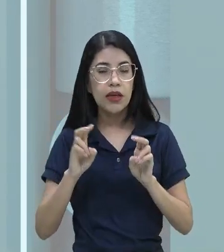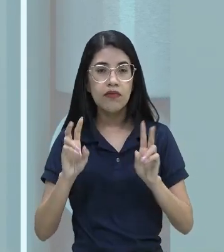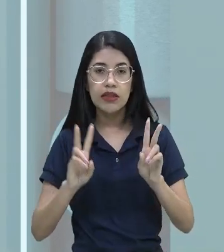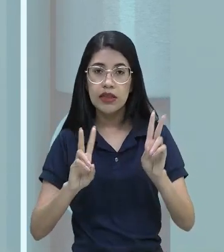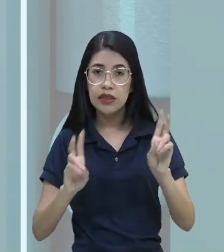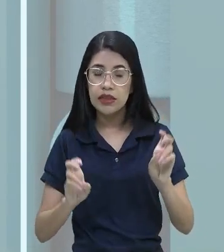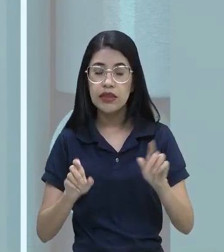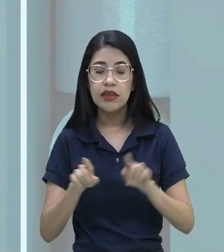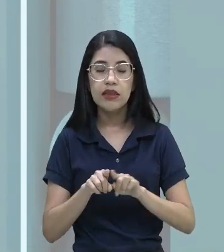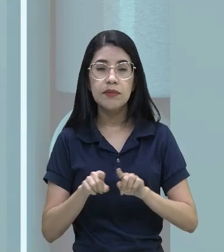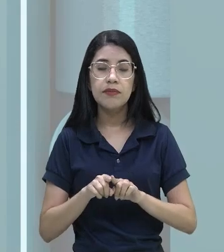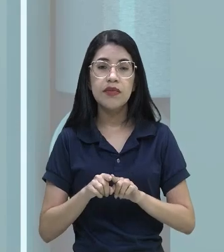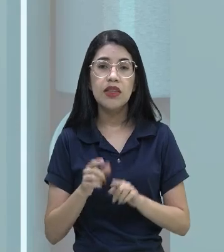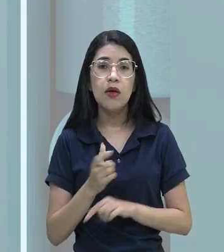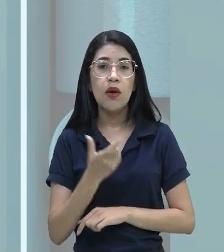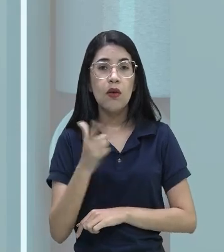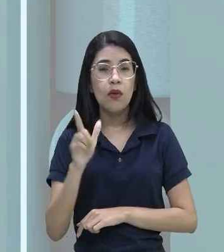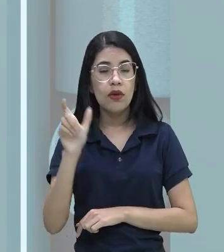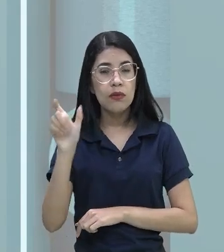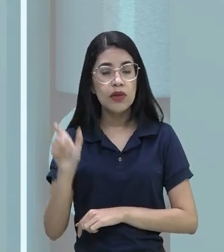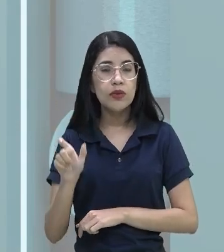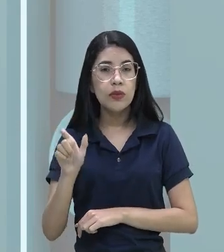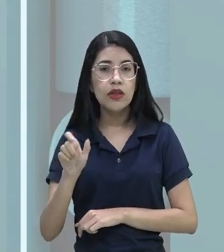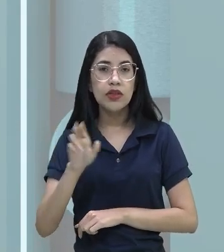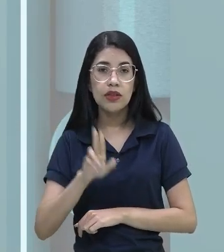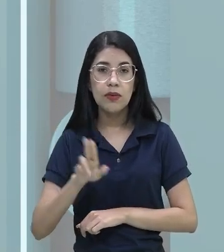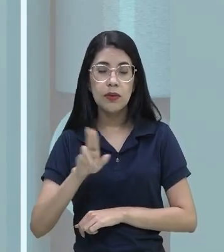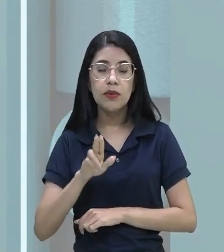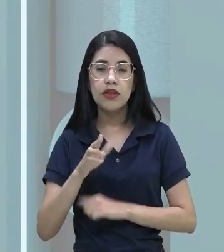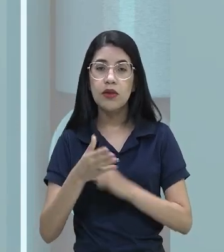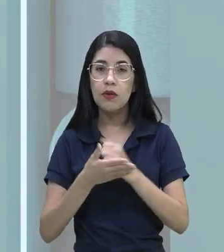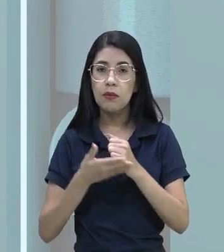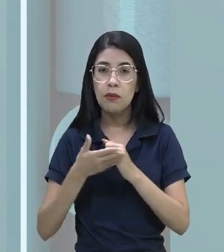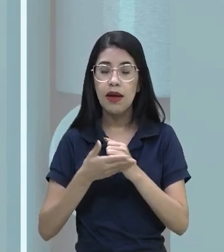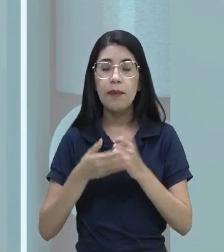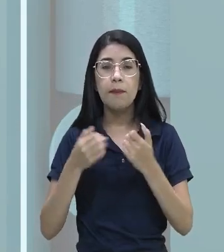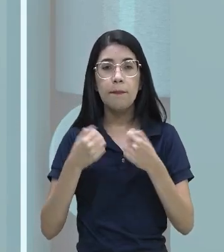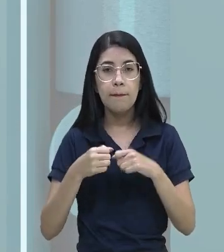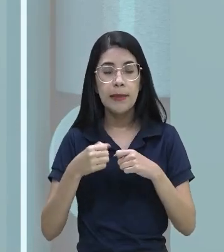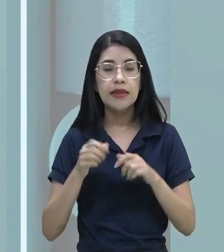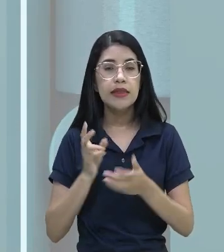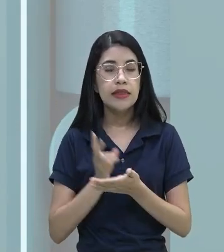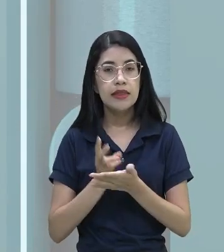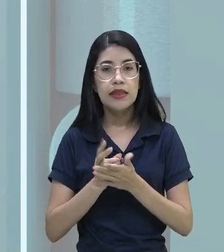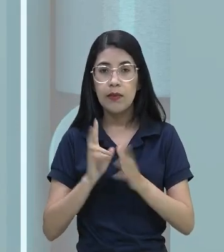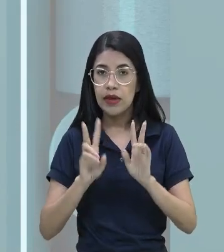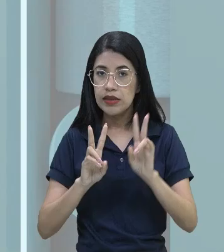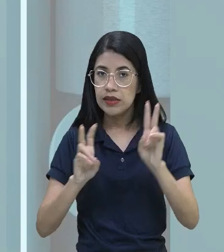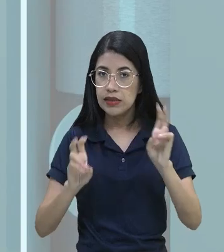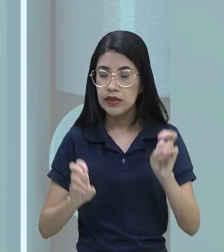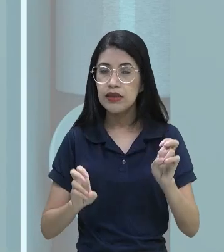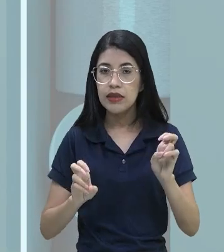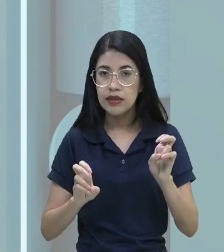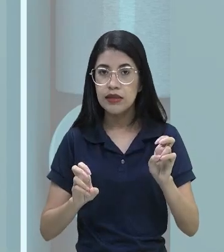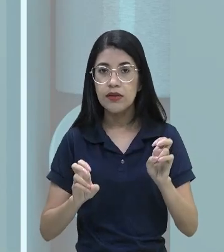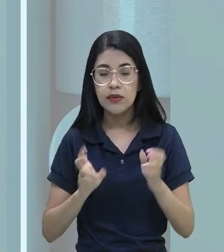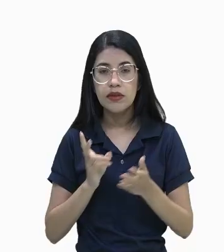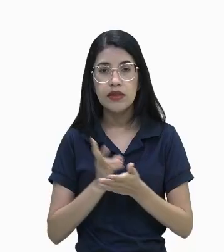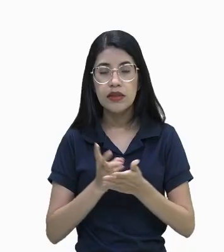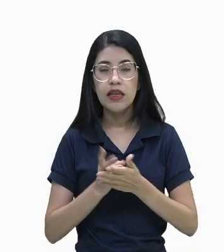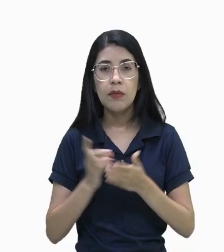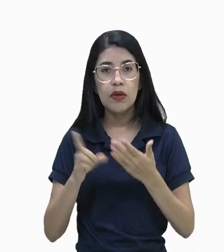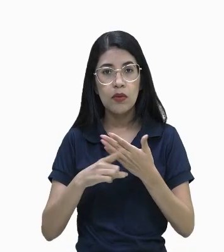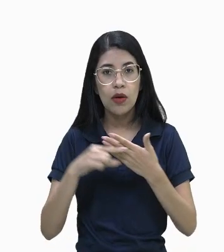estamos citando a fala de outra pessoa, lembrem-se de dar o crédito e colocar entre aspas essa fala,